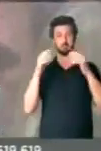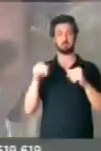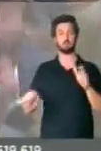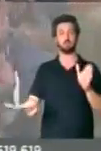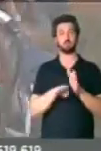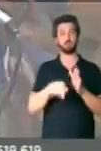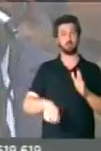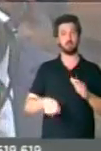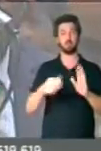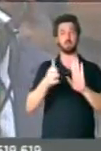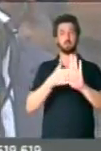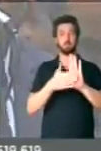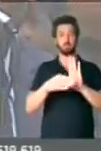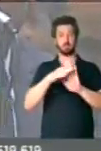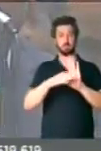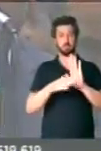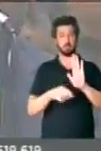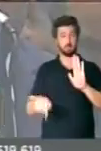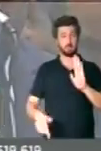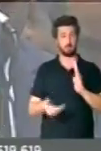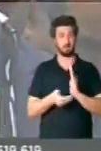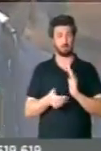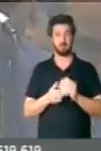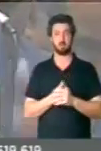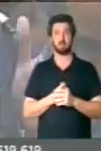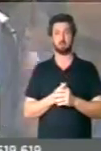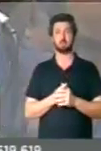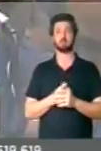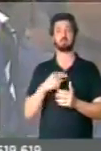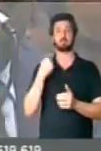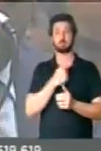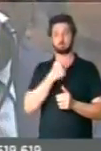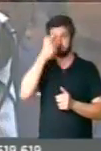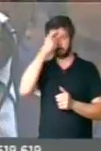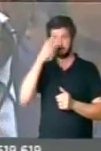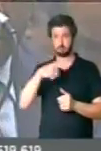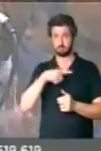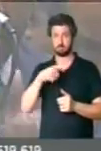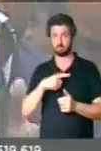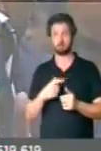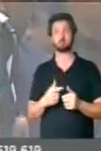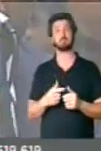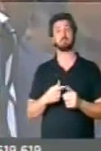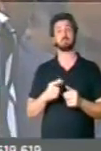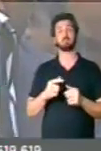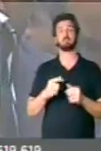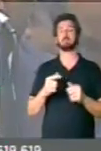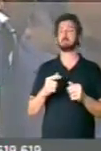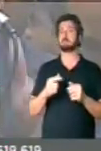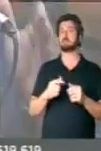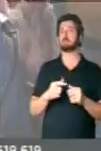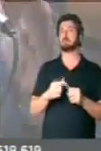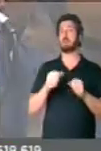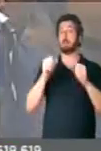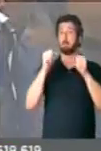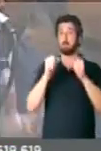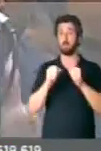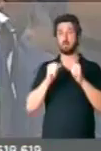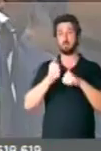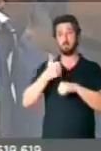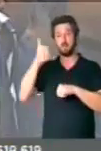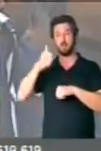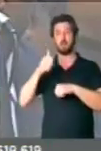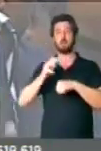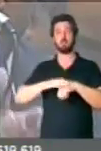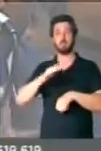dessas medidas aqui na Câmara dos Deputados. Nós temos consciência de que, em larga medida, ela aprimora